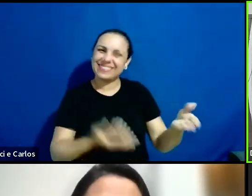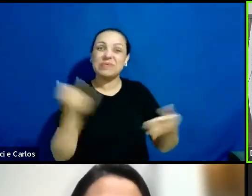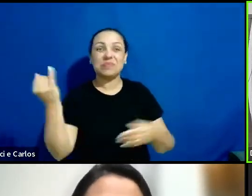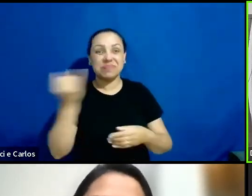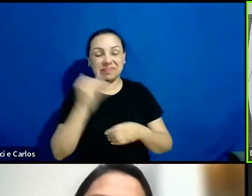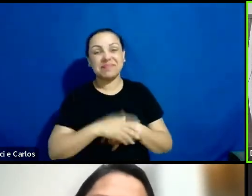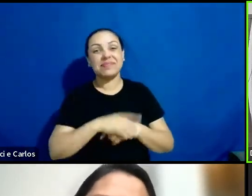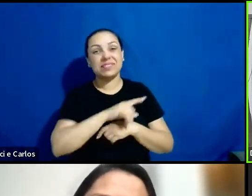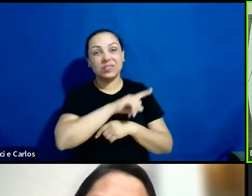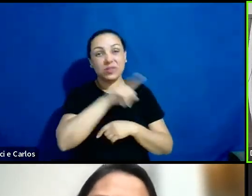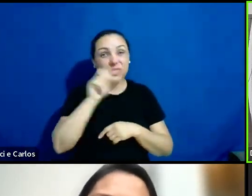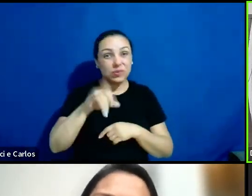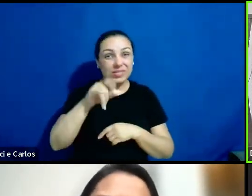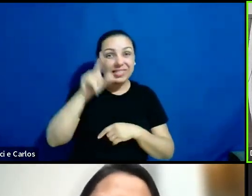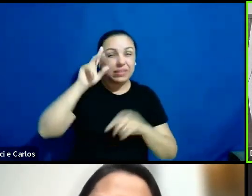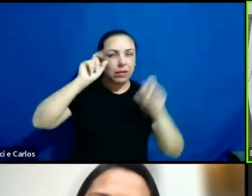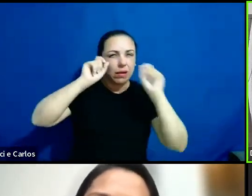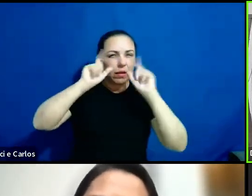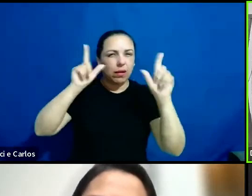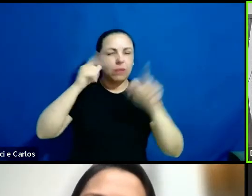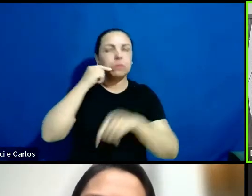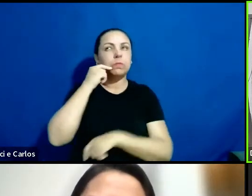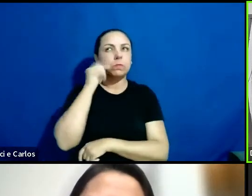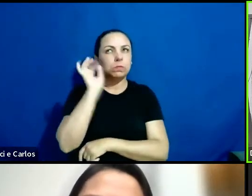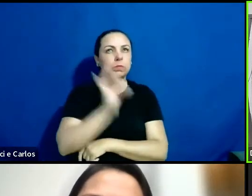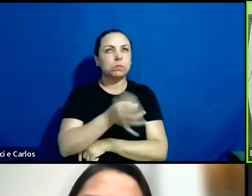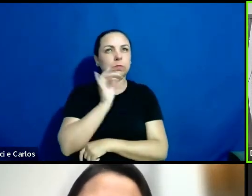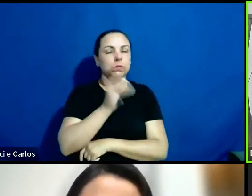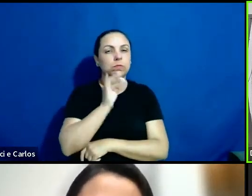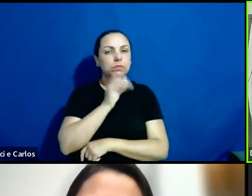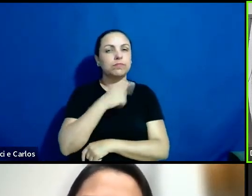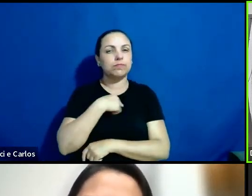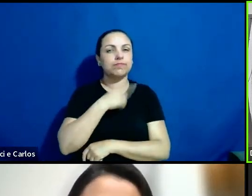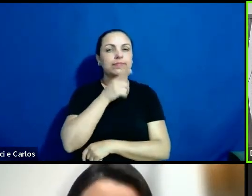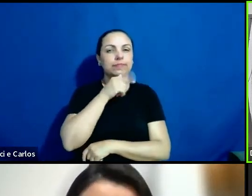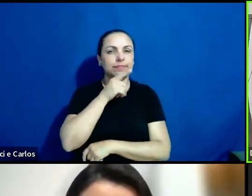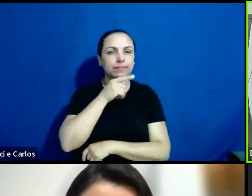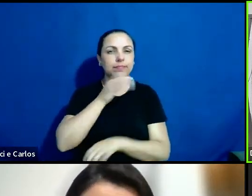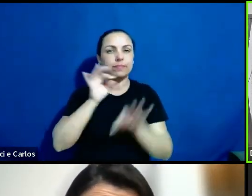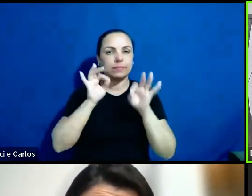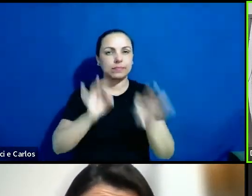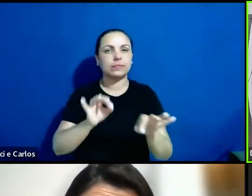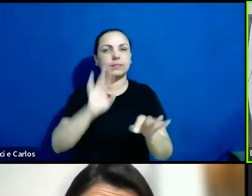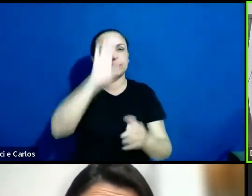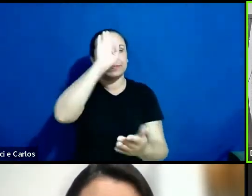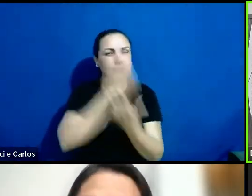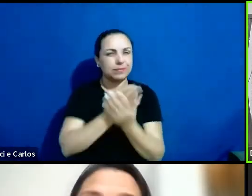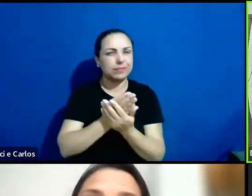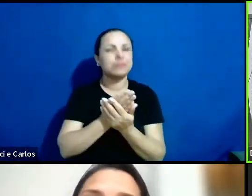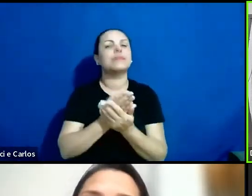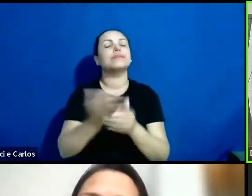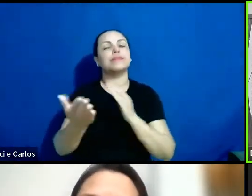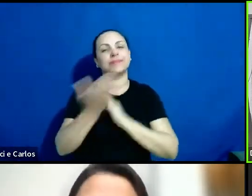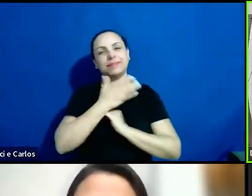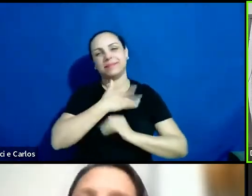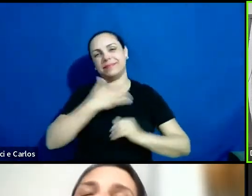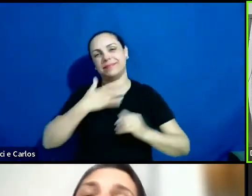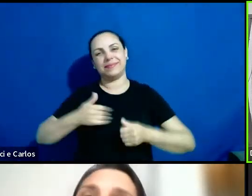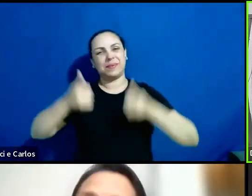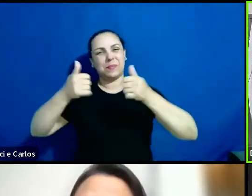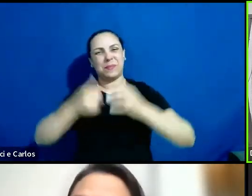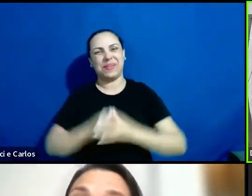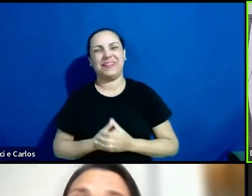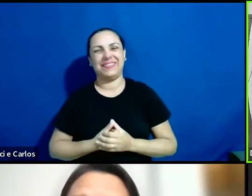vai mudar. Eu costumo dizer assim, Neiva, se você faz o que todo mundo faz, você vai ter a doença que todo